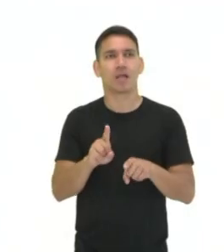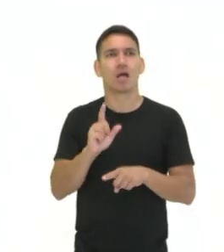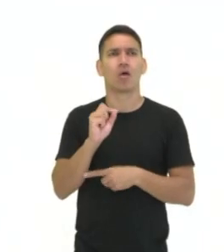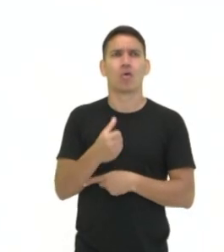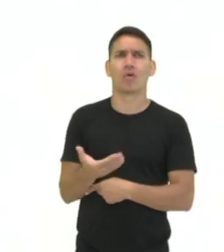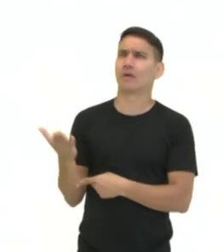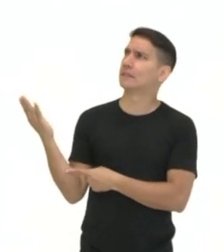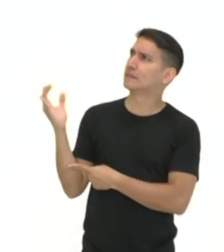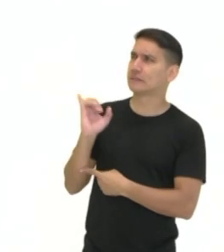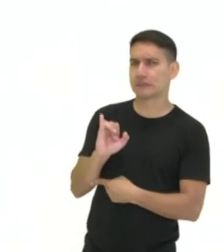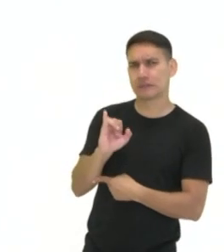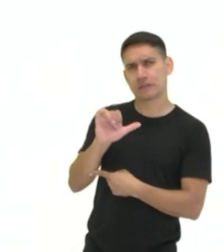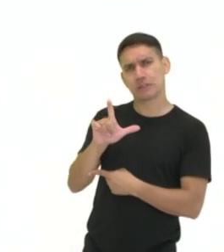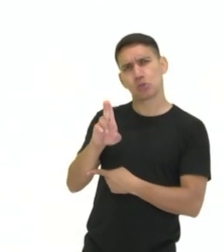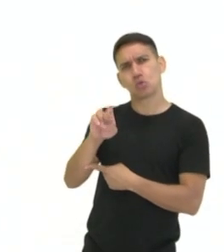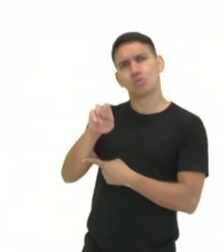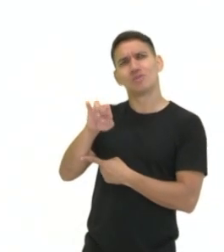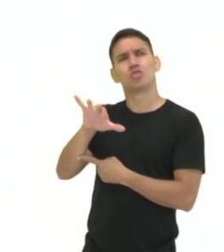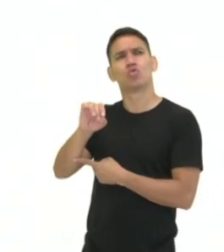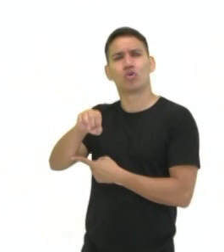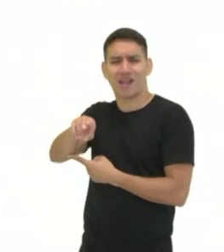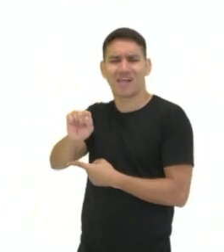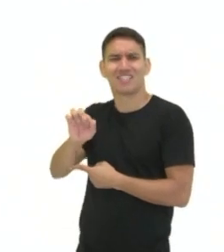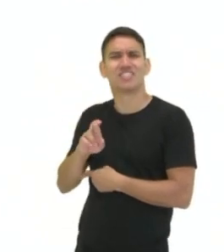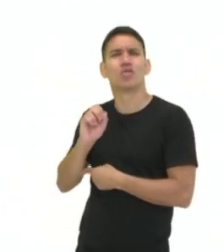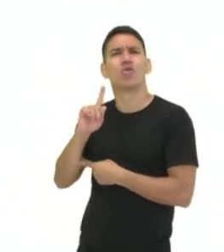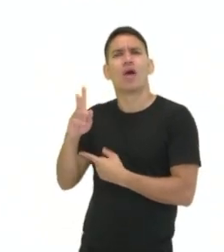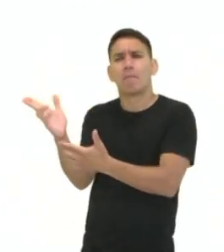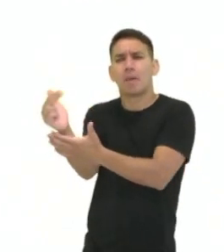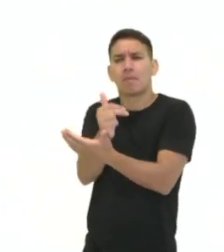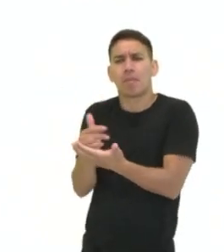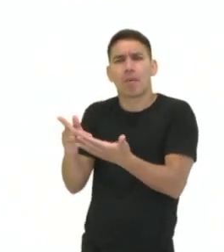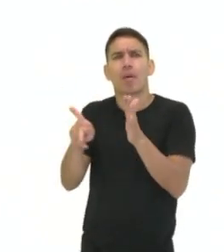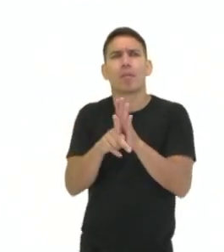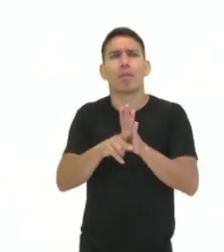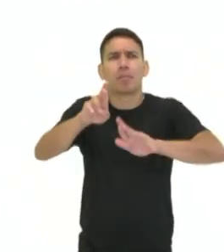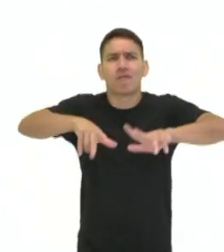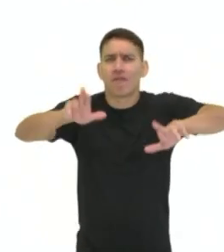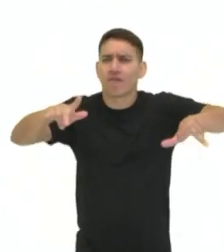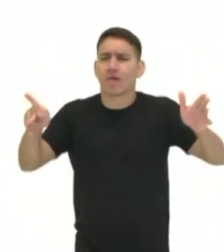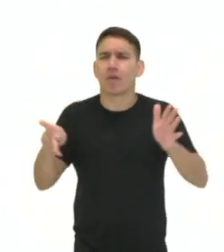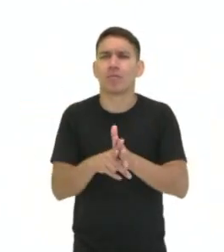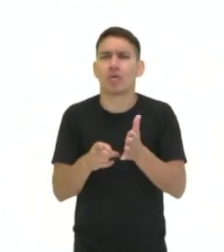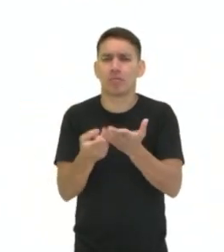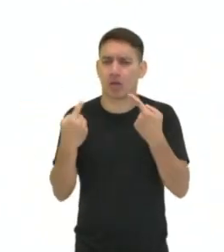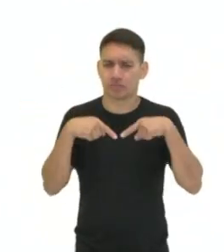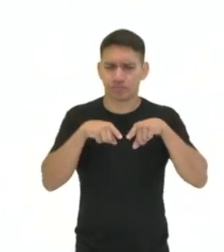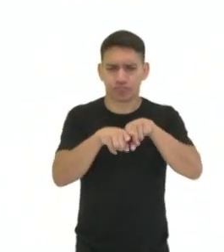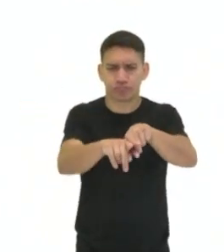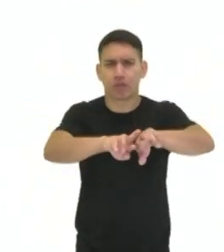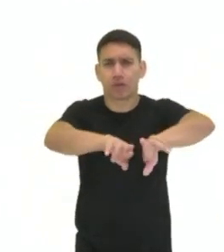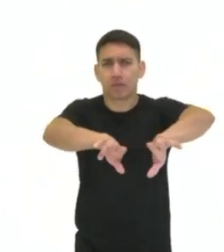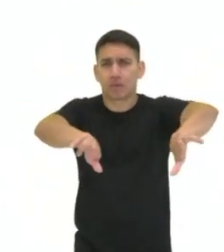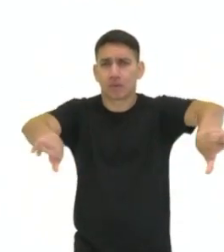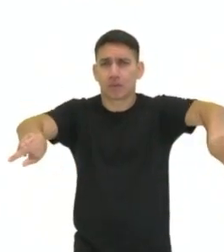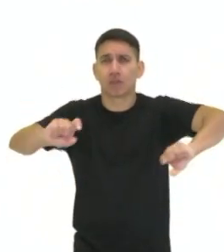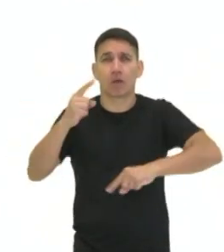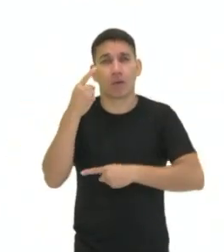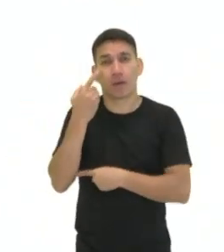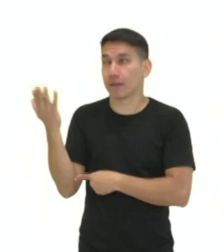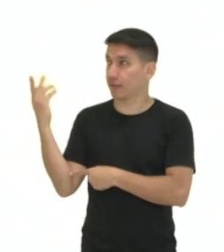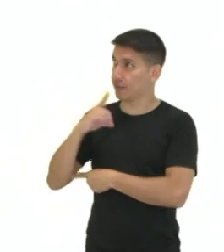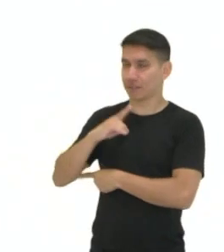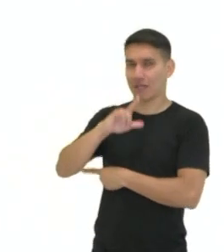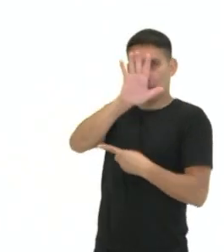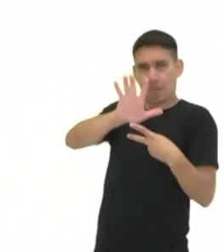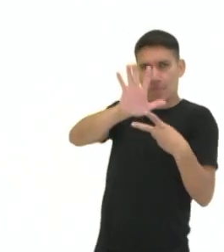Eram desenhos ilustrados que visavam iluminar o que estava escrito. O estilo delas era variado e teve muito sincretismo. Podemos perceber diversas ilustrações de